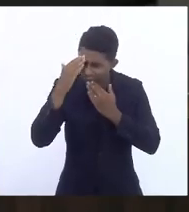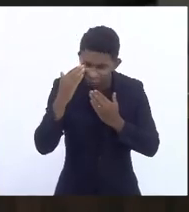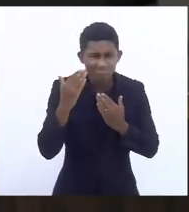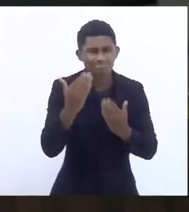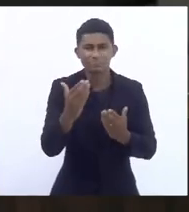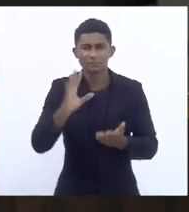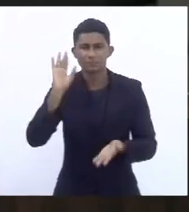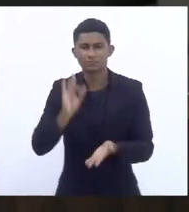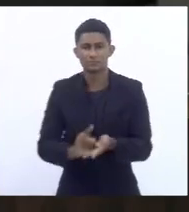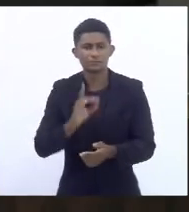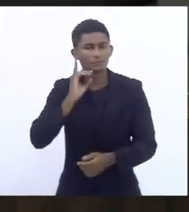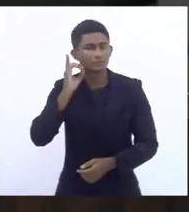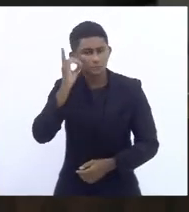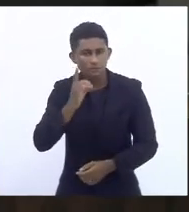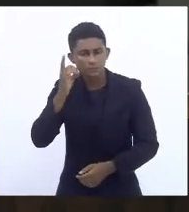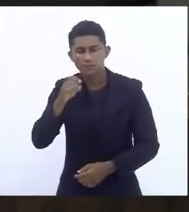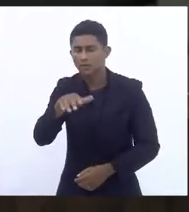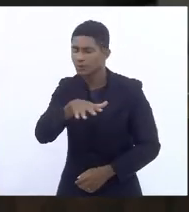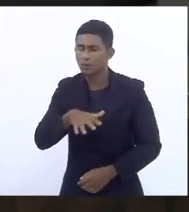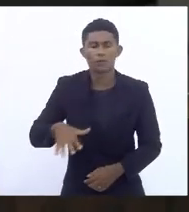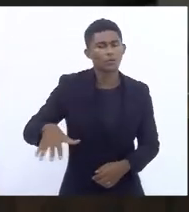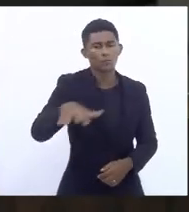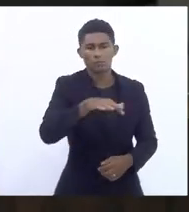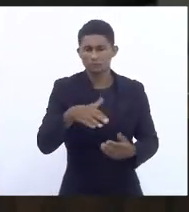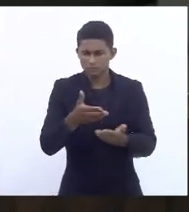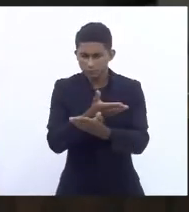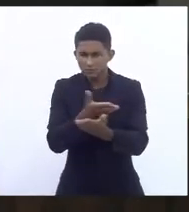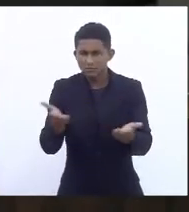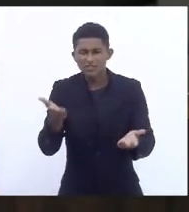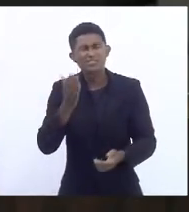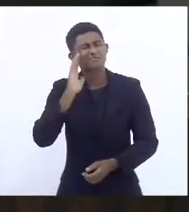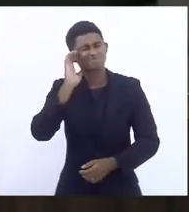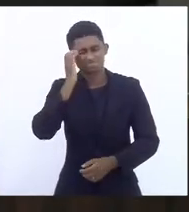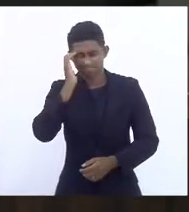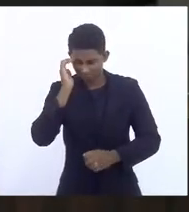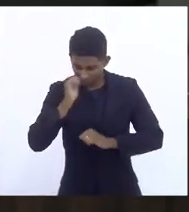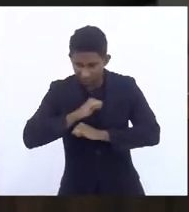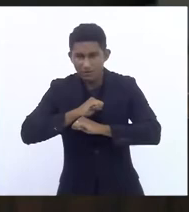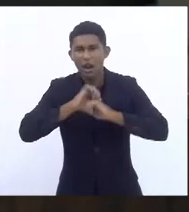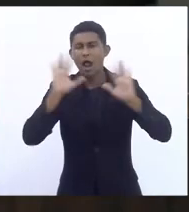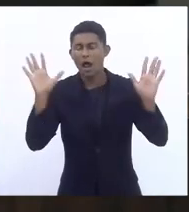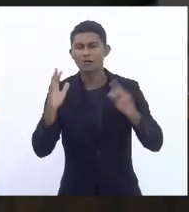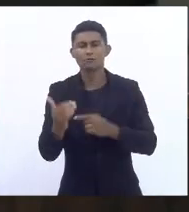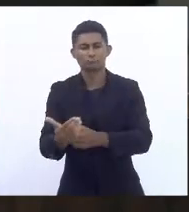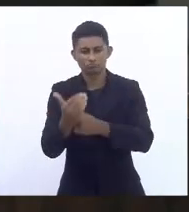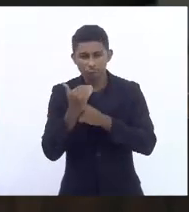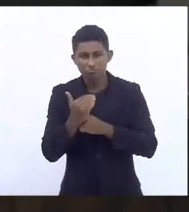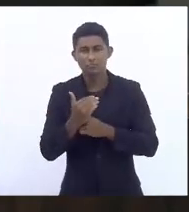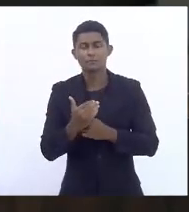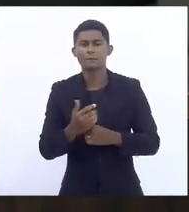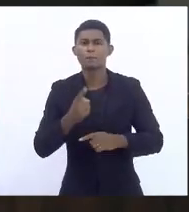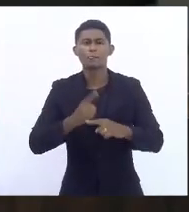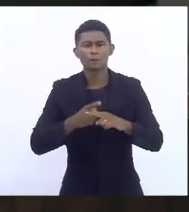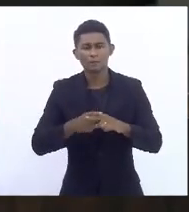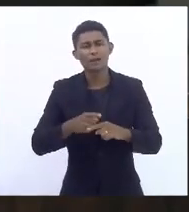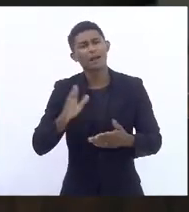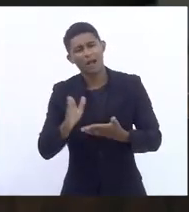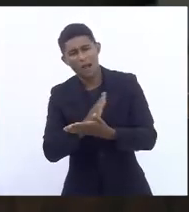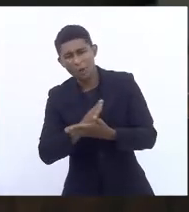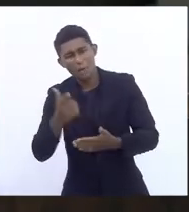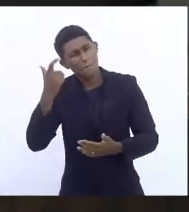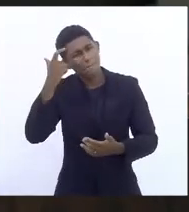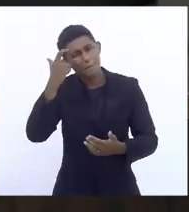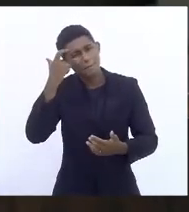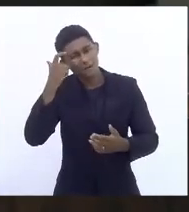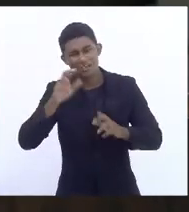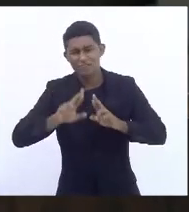a todos os deputados que entenderam e ajudaram, né, mesmo com divergências, e mesmo deputados de oposição